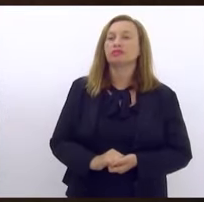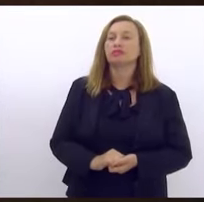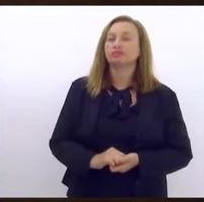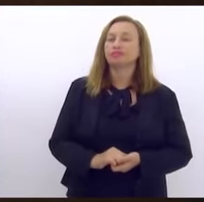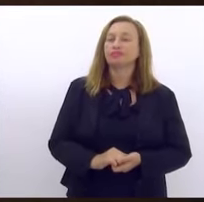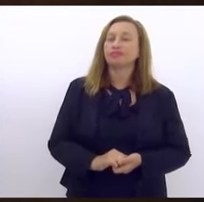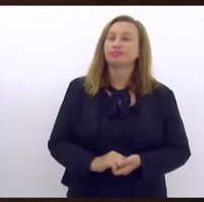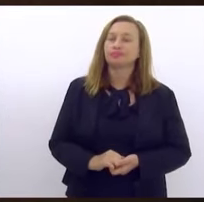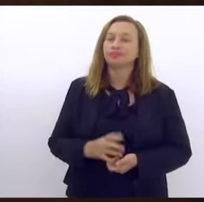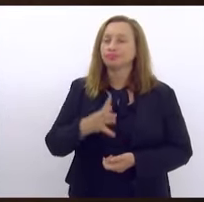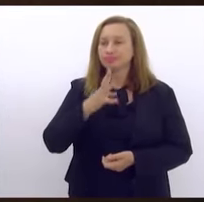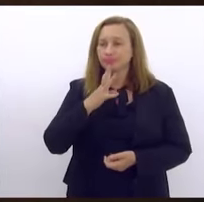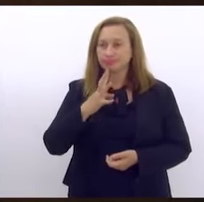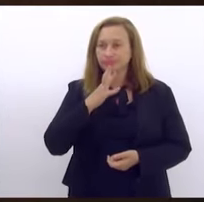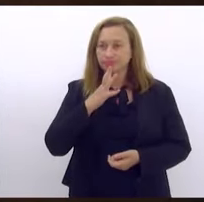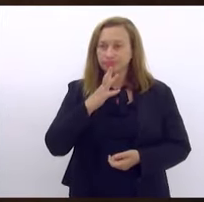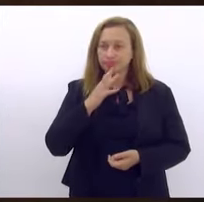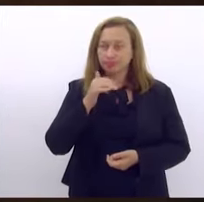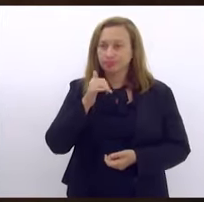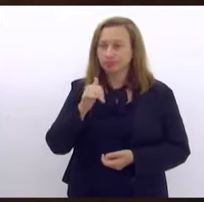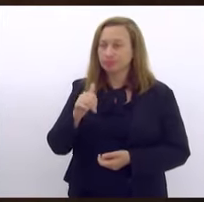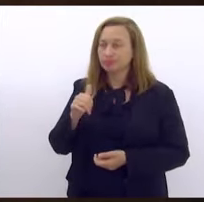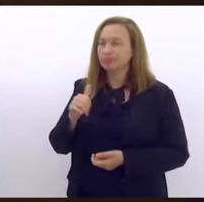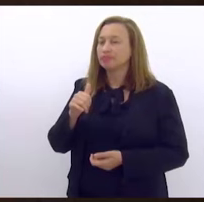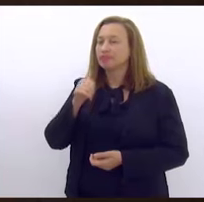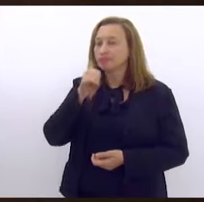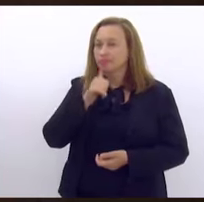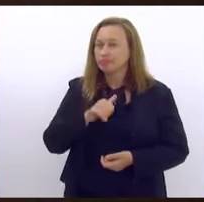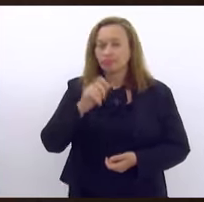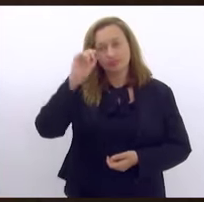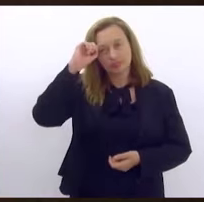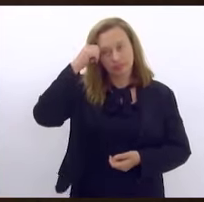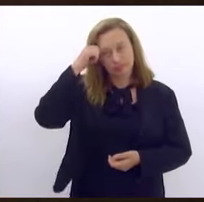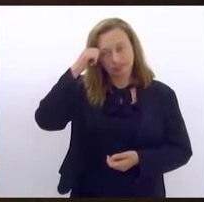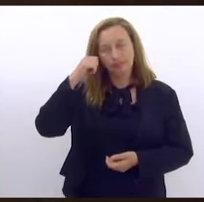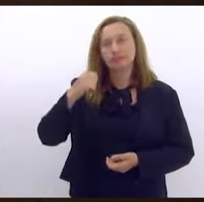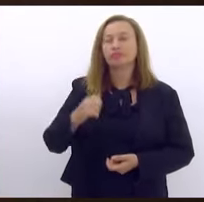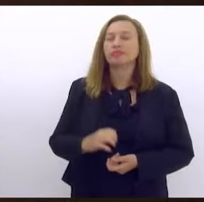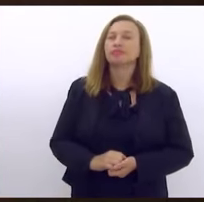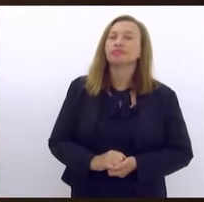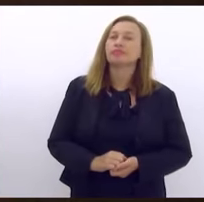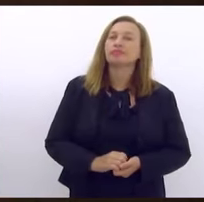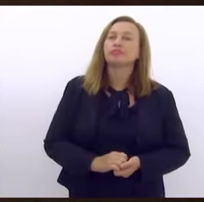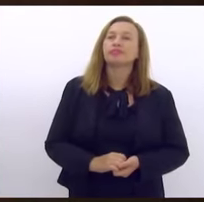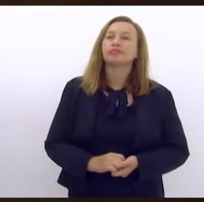Legislativa reconhecendo uma feminista negra que foi perseguida, que foi, e ainda hoje,